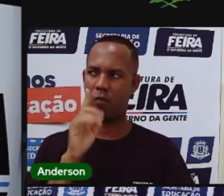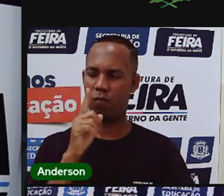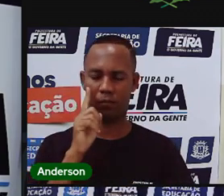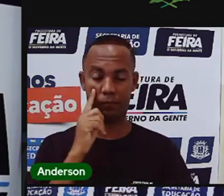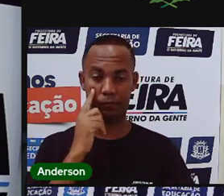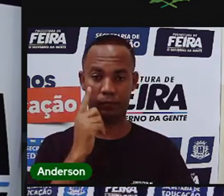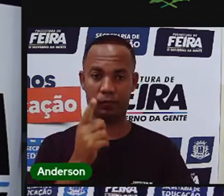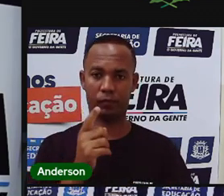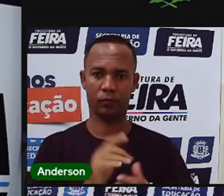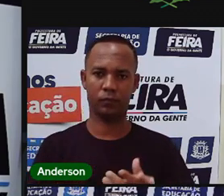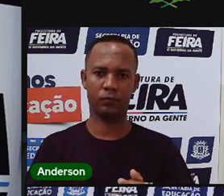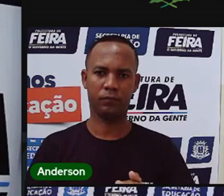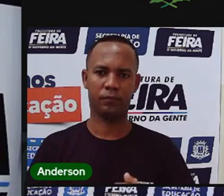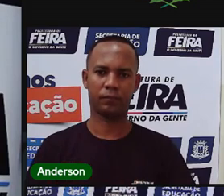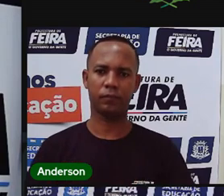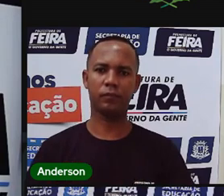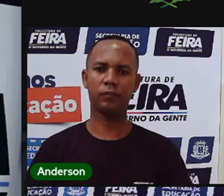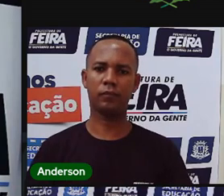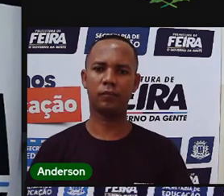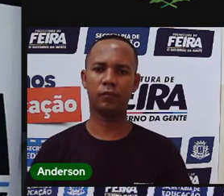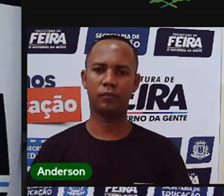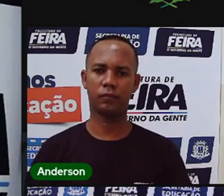essas perguntinhas.